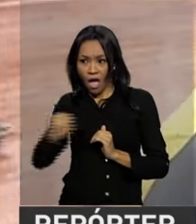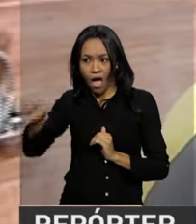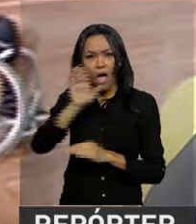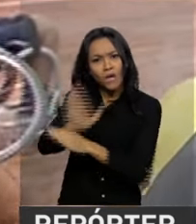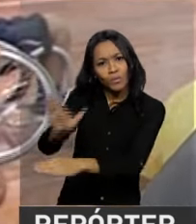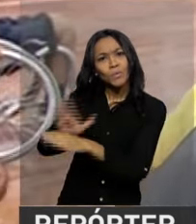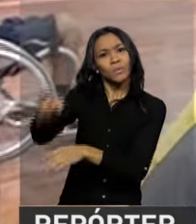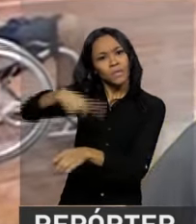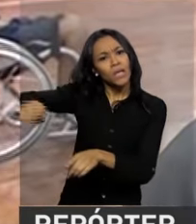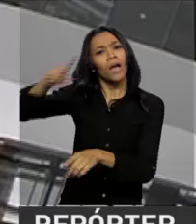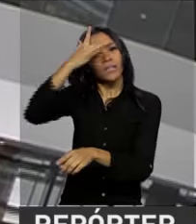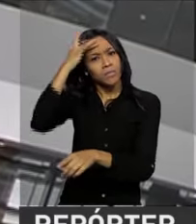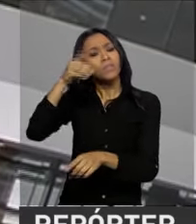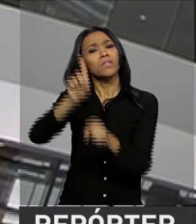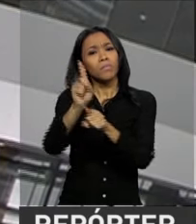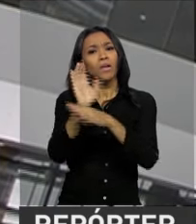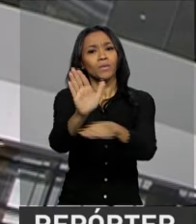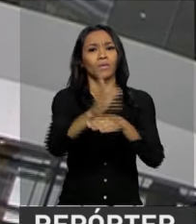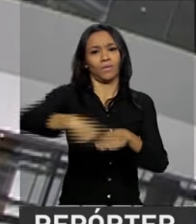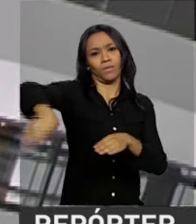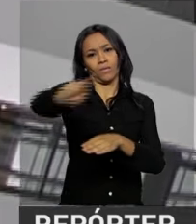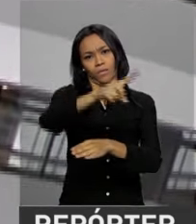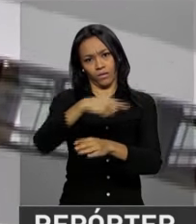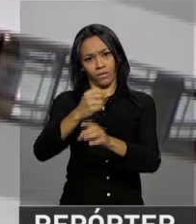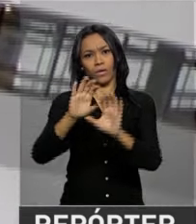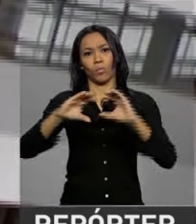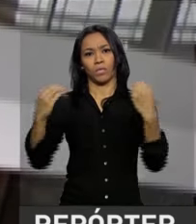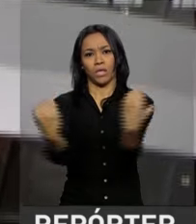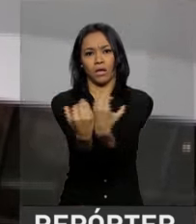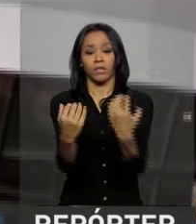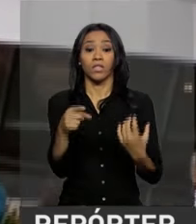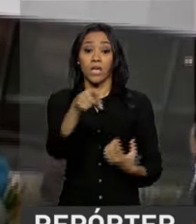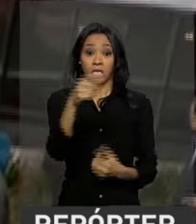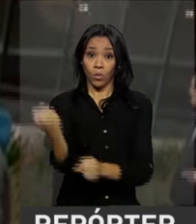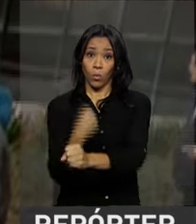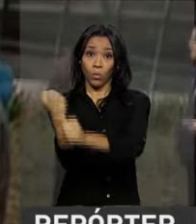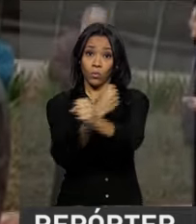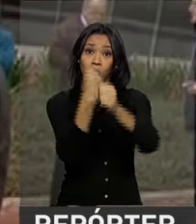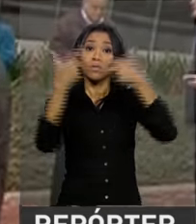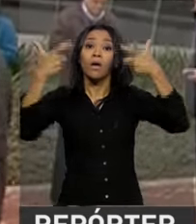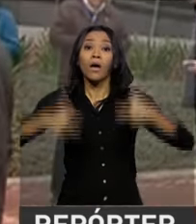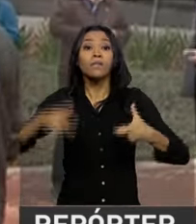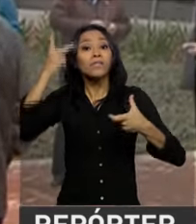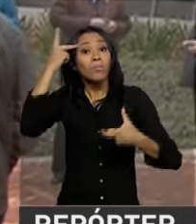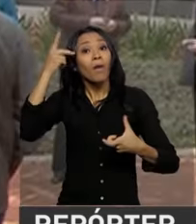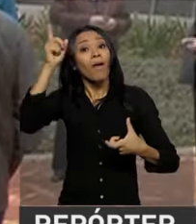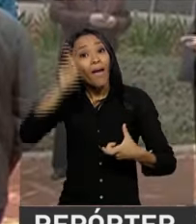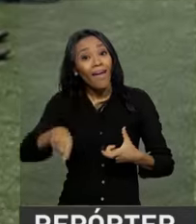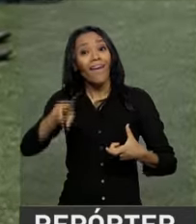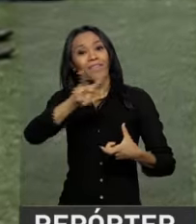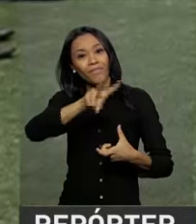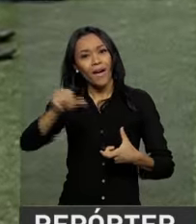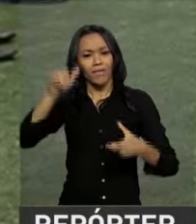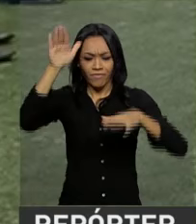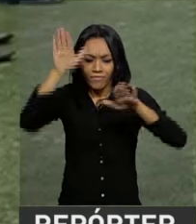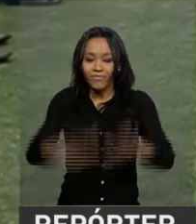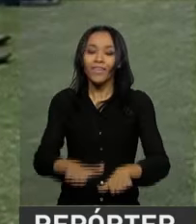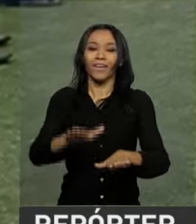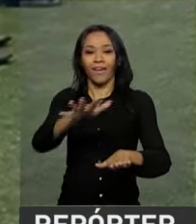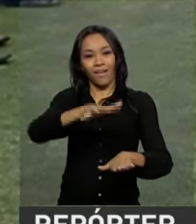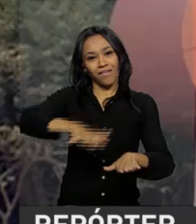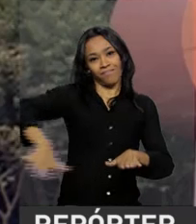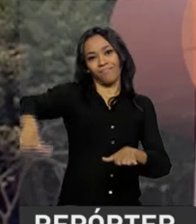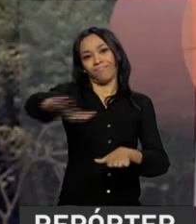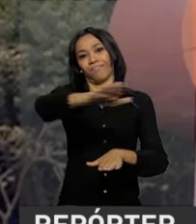muito benefício para a comunidade, né? O centro de treinamento construído em São Paulo é mais um legado dos Jogos Olímpicos e Paralímpicos do Rio